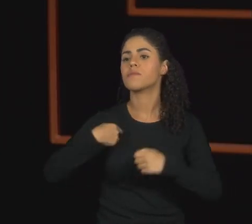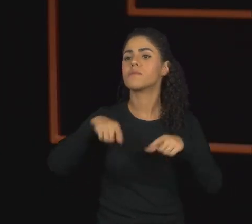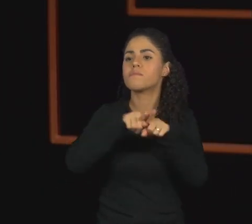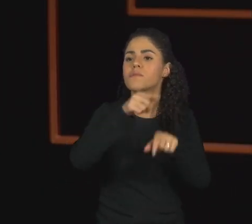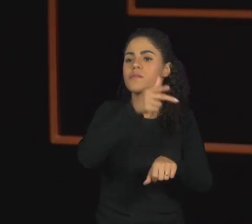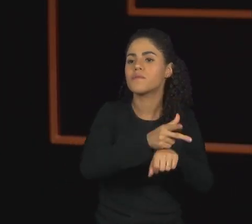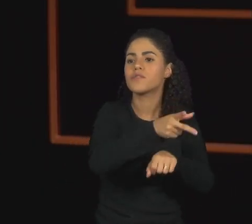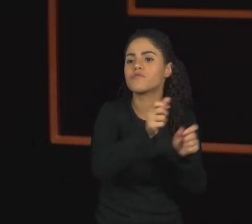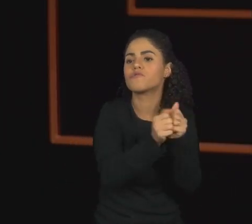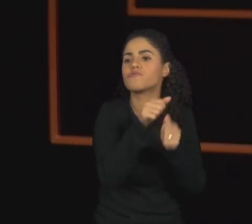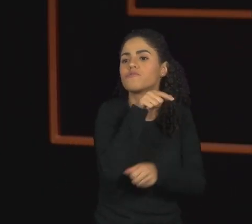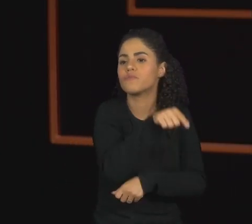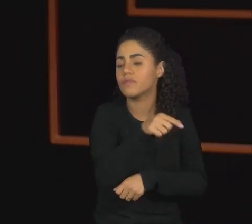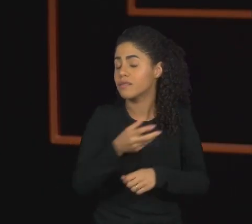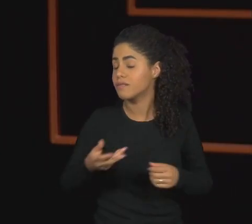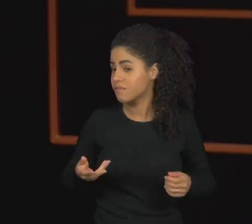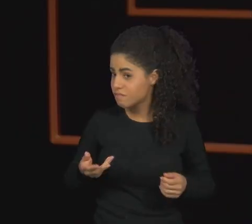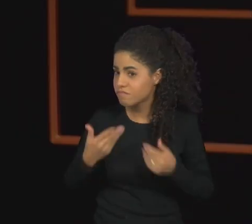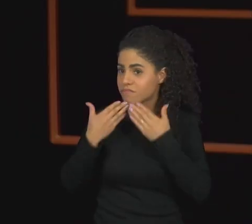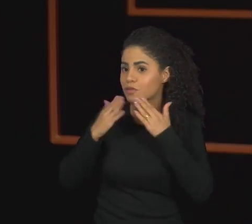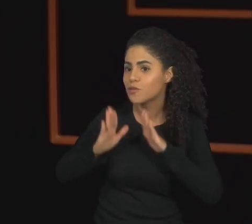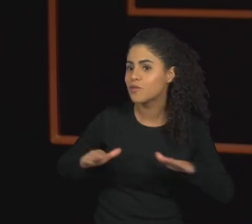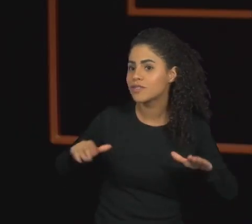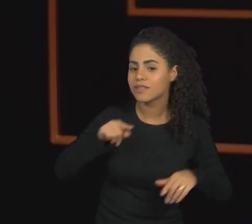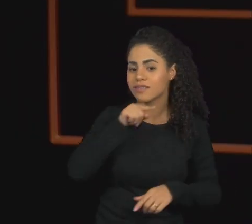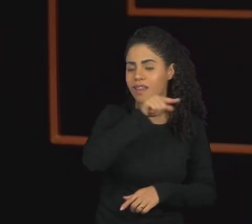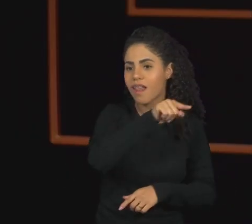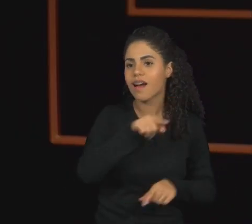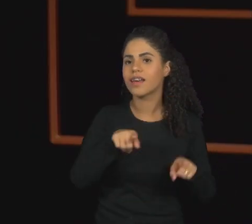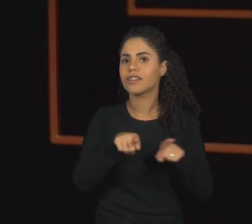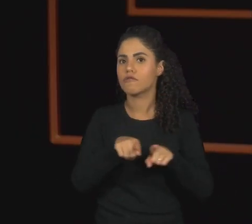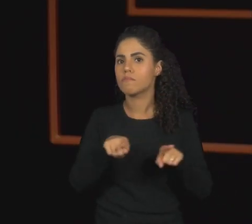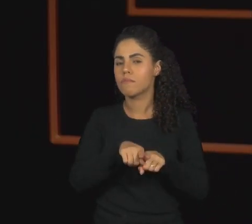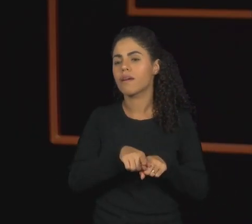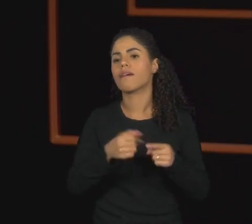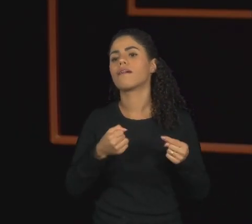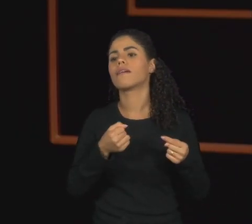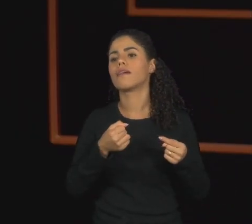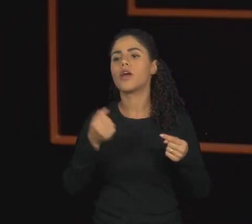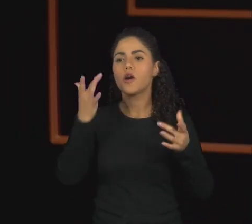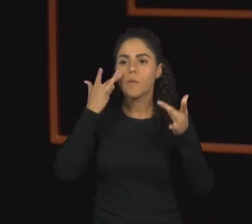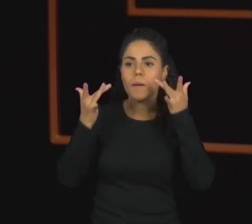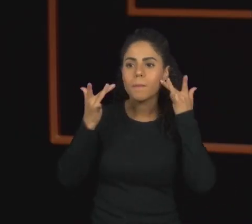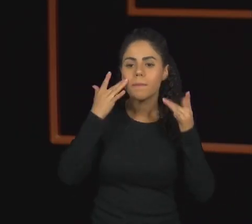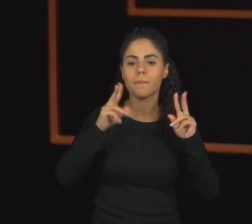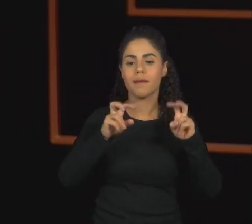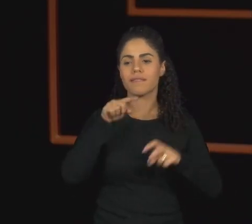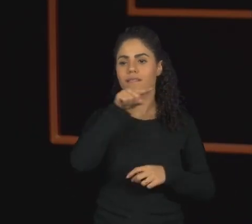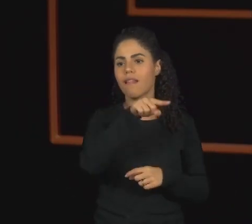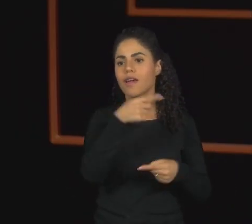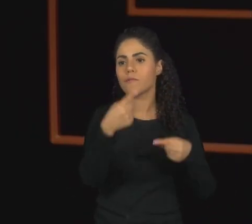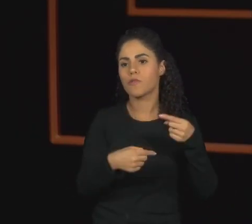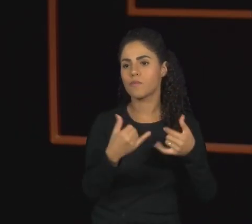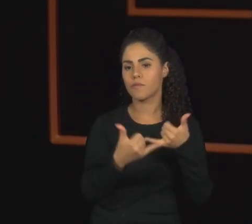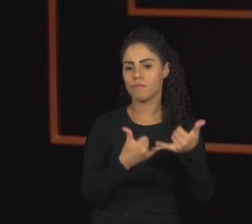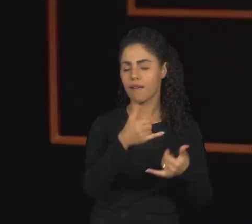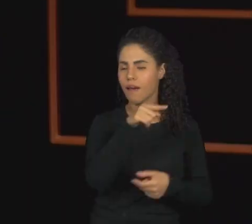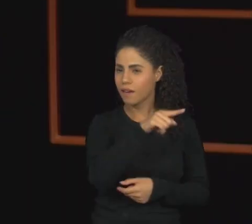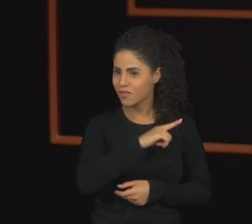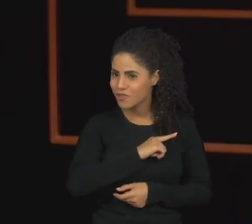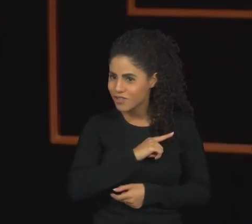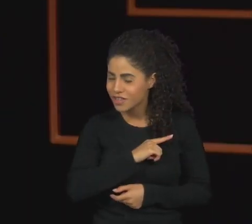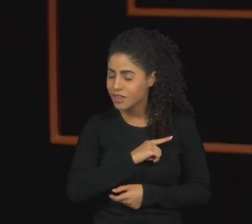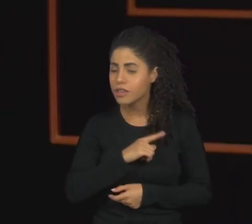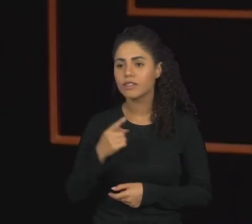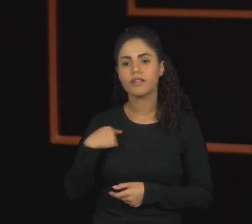eles um especial com as crianças, do Proibido Brincar, que é uma das peças clássicas do Nós do Morro. Então eu tenho essa relação com eles,